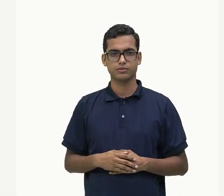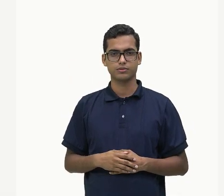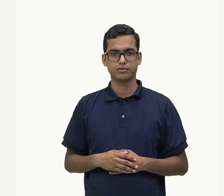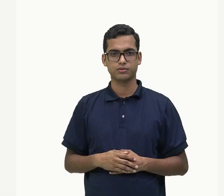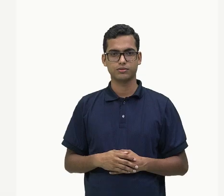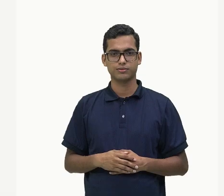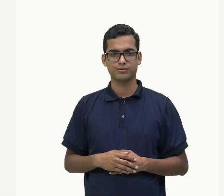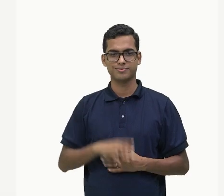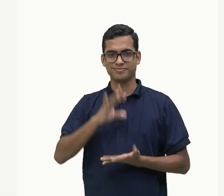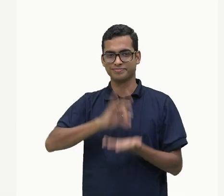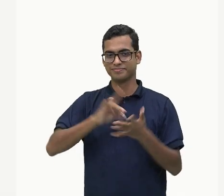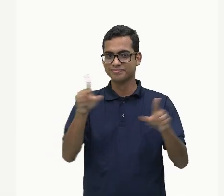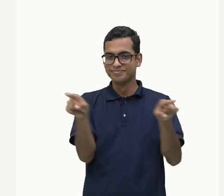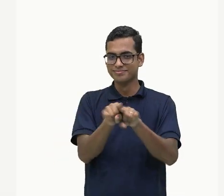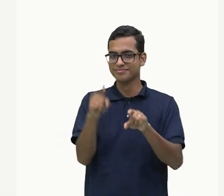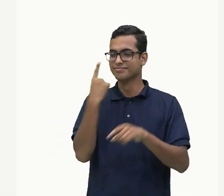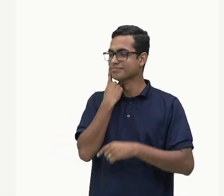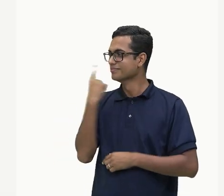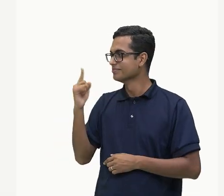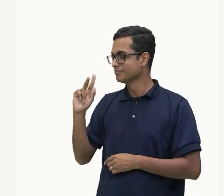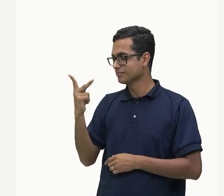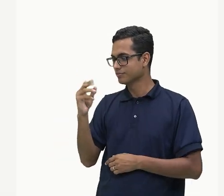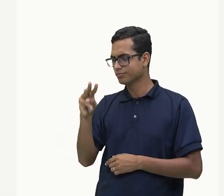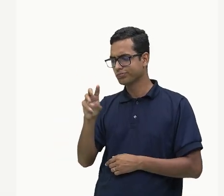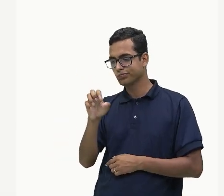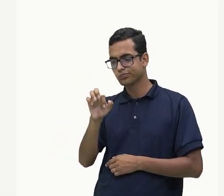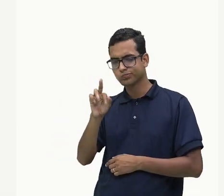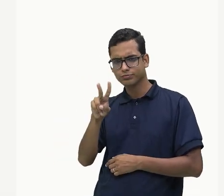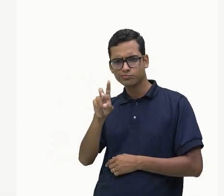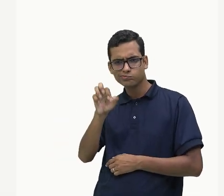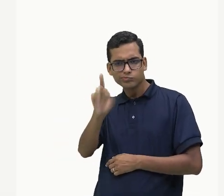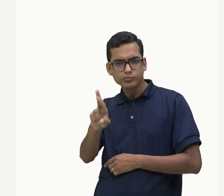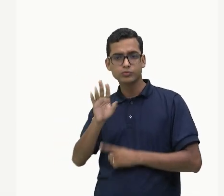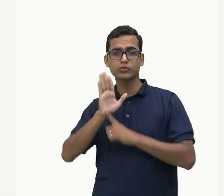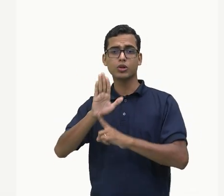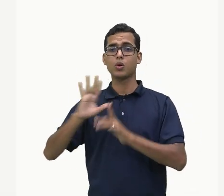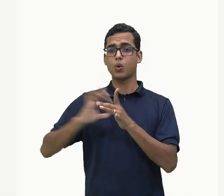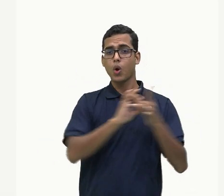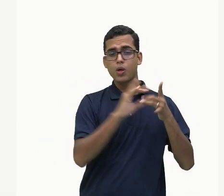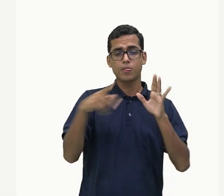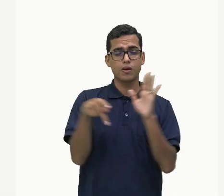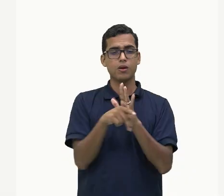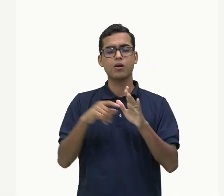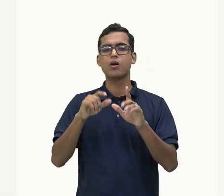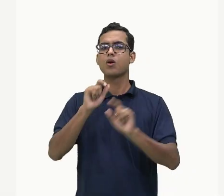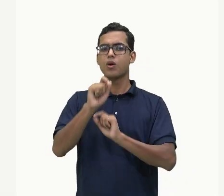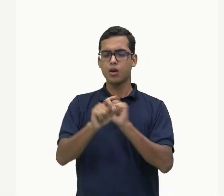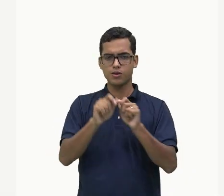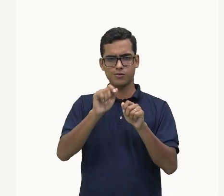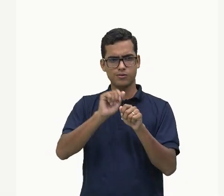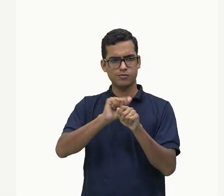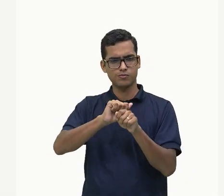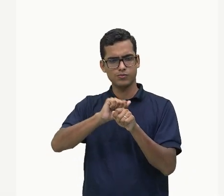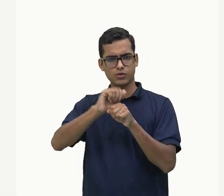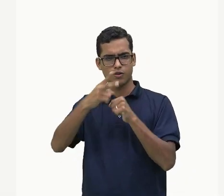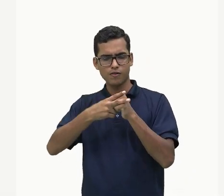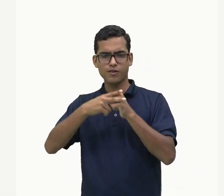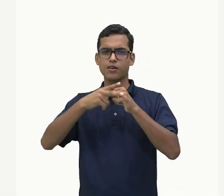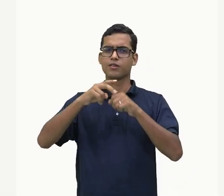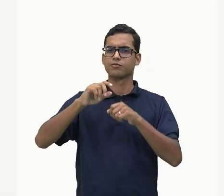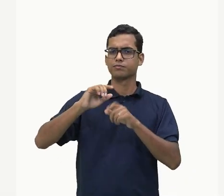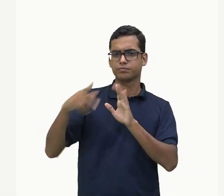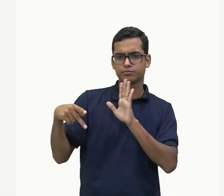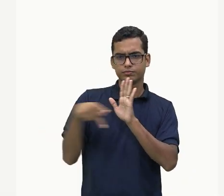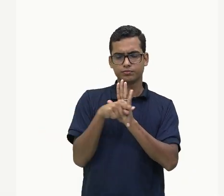However, então, é a conjunção correta aqui, porque ela é a conjunção adversativa, né? Ela é uma linking word que